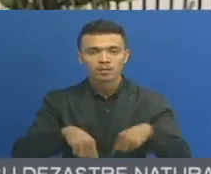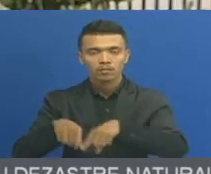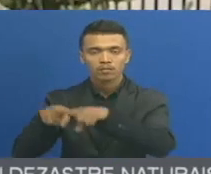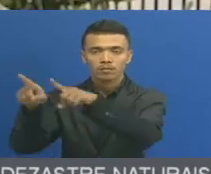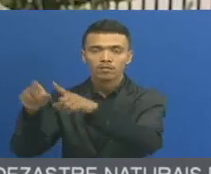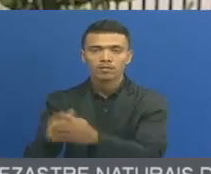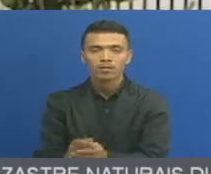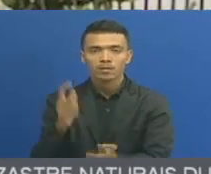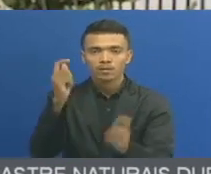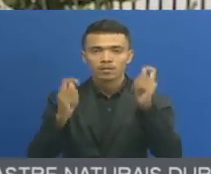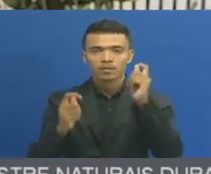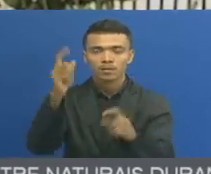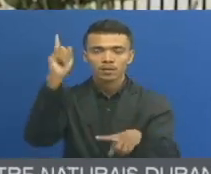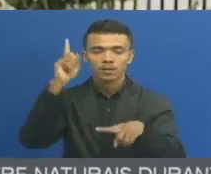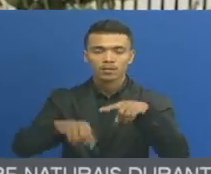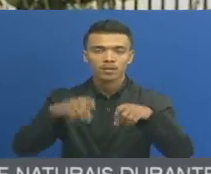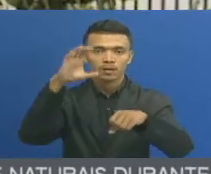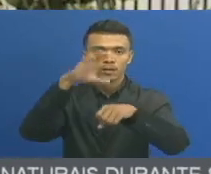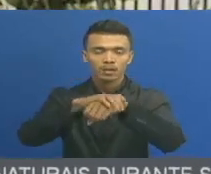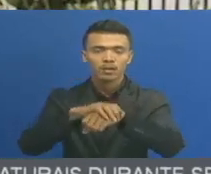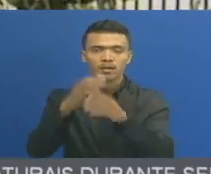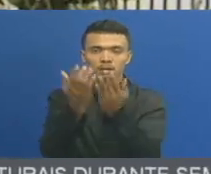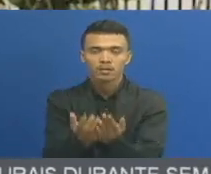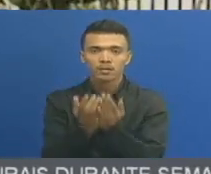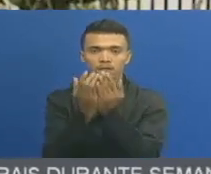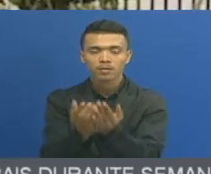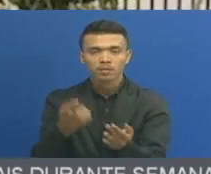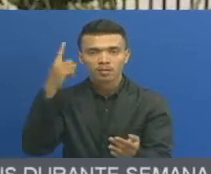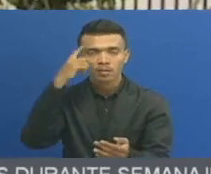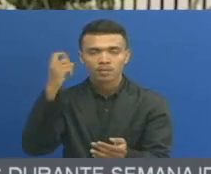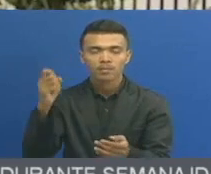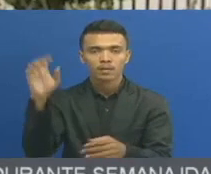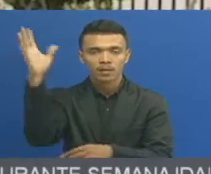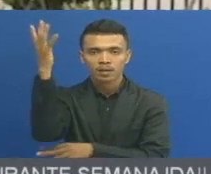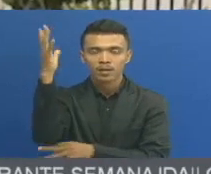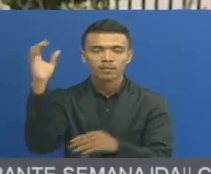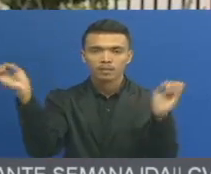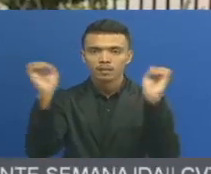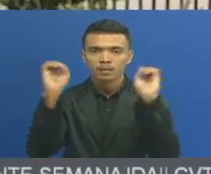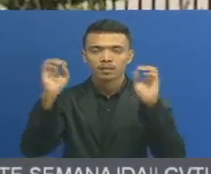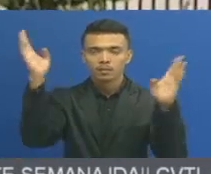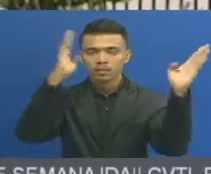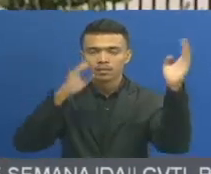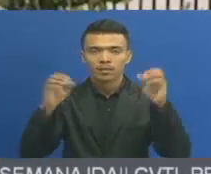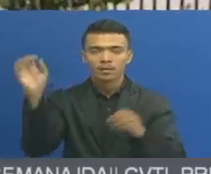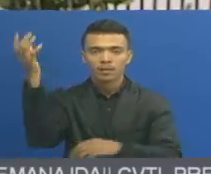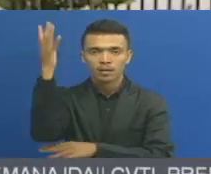Label halo aprensan ba ro tamarone y licencia eso ahí maka y el problema